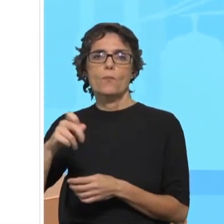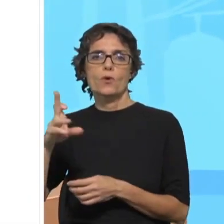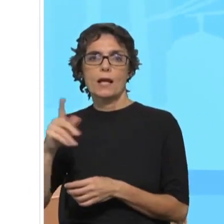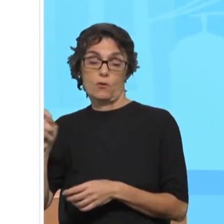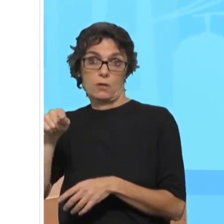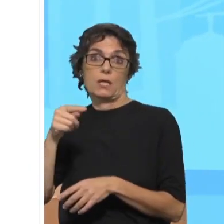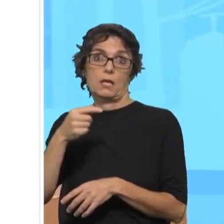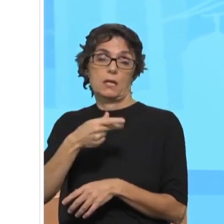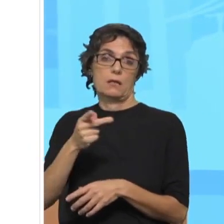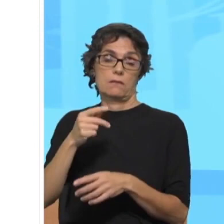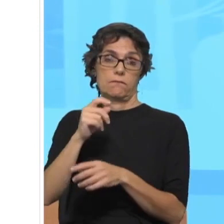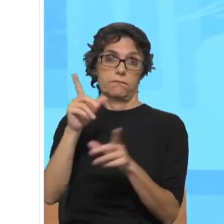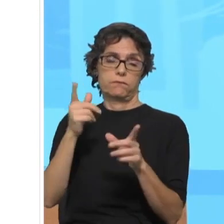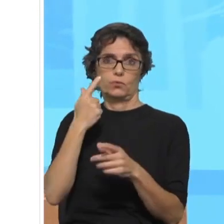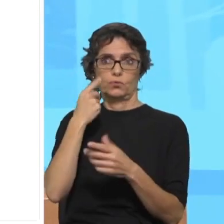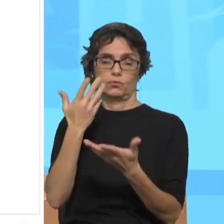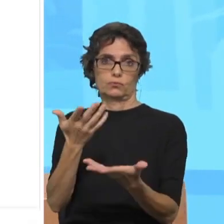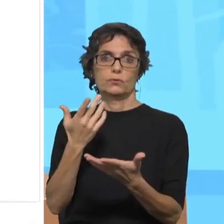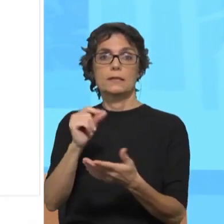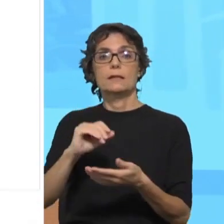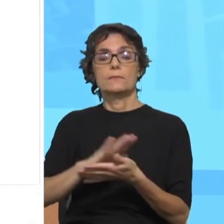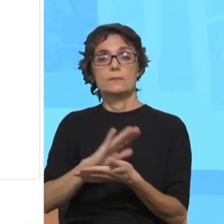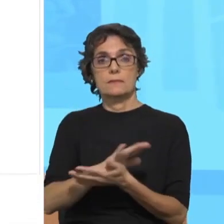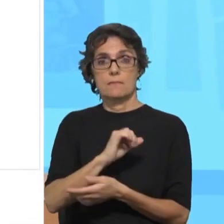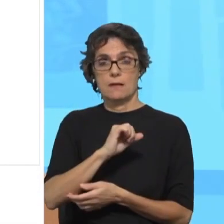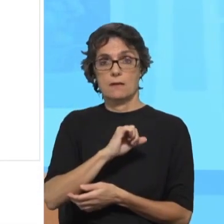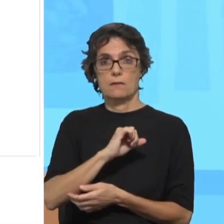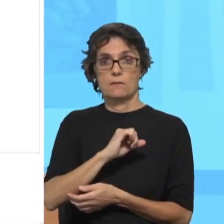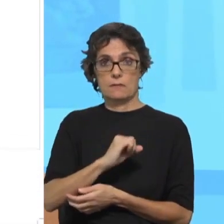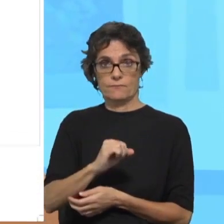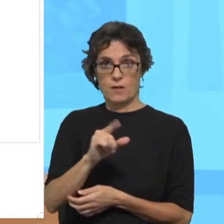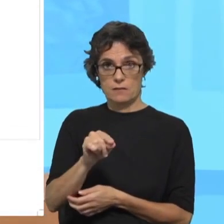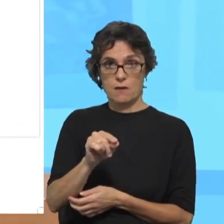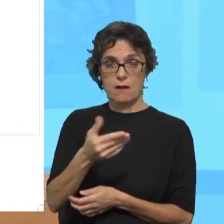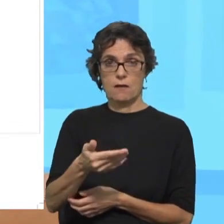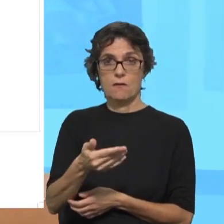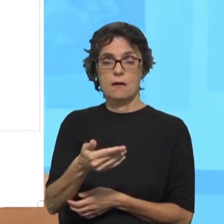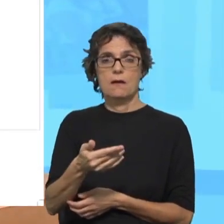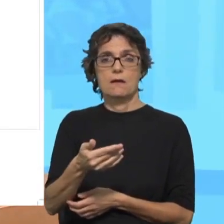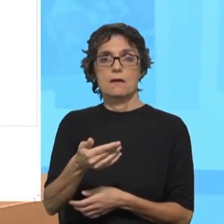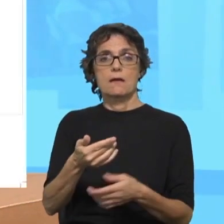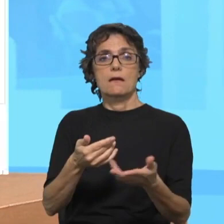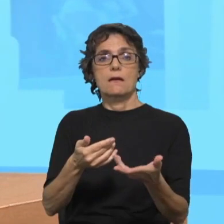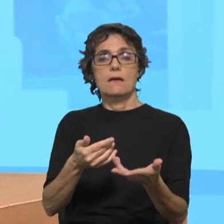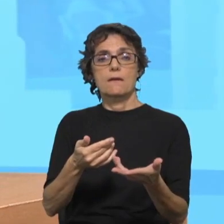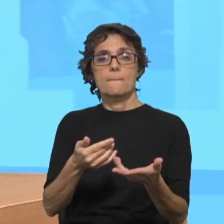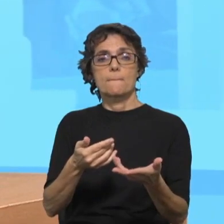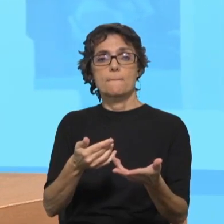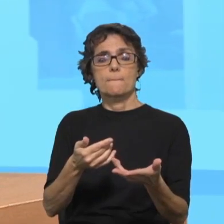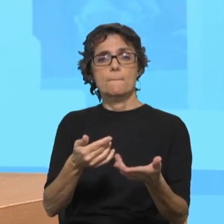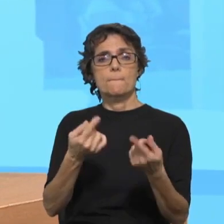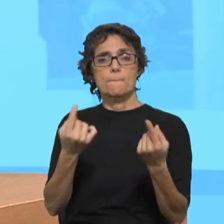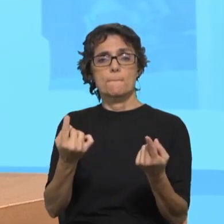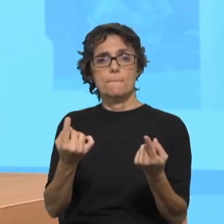ecrã e que agora até escreve no Semanário Expresso, portanto está duplamente presente no espaço público e